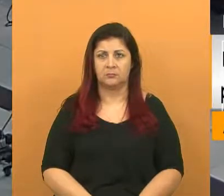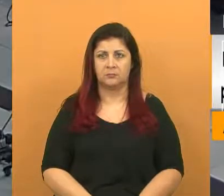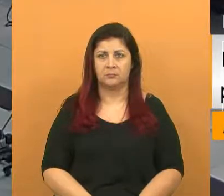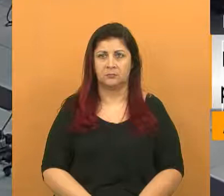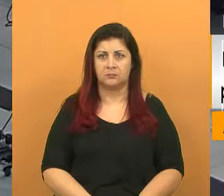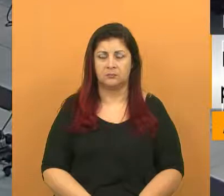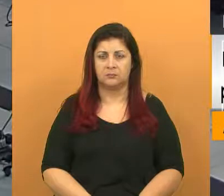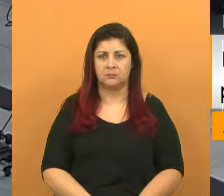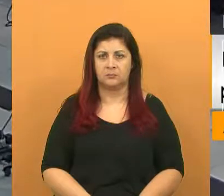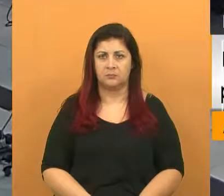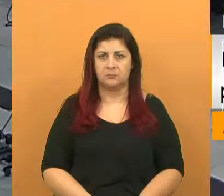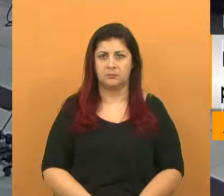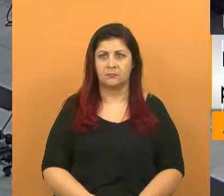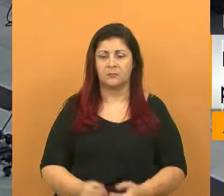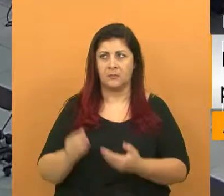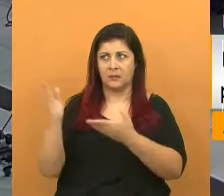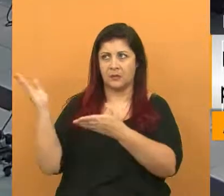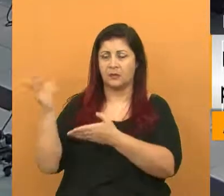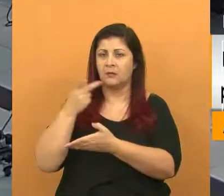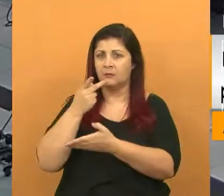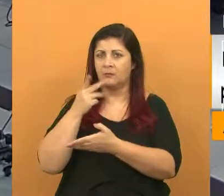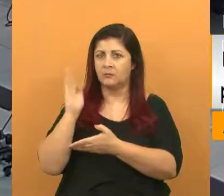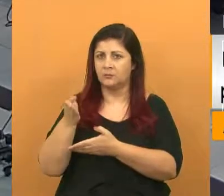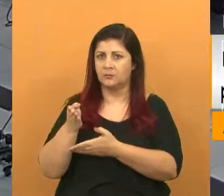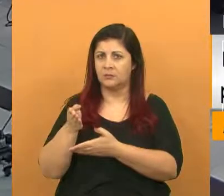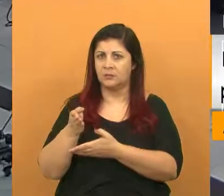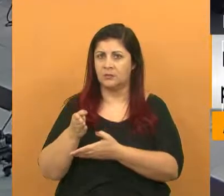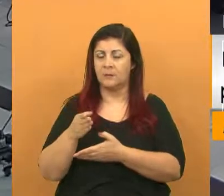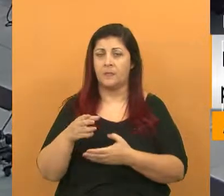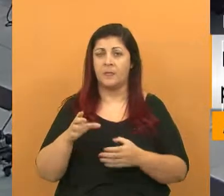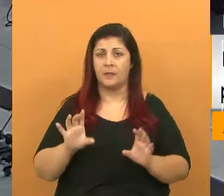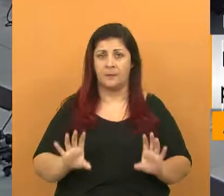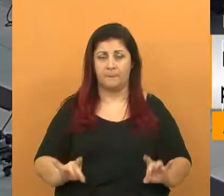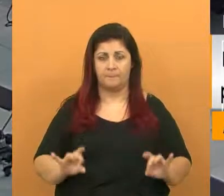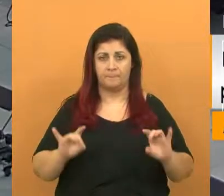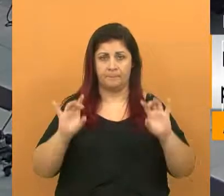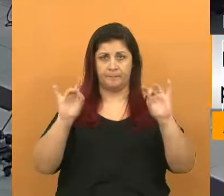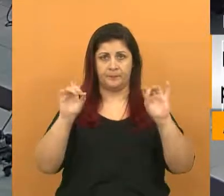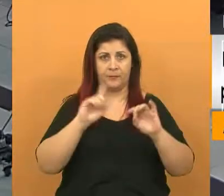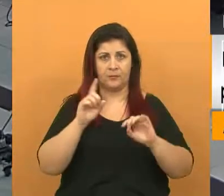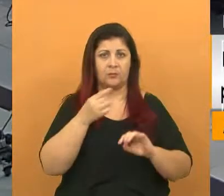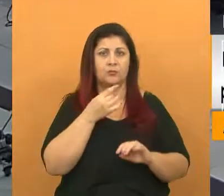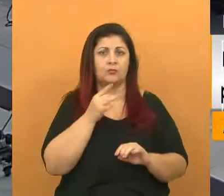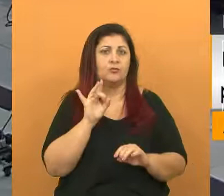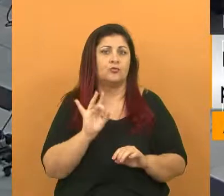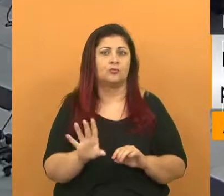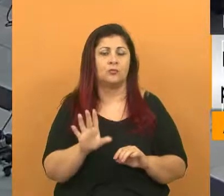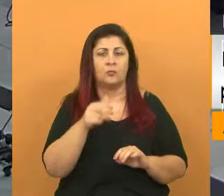Foi como comentei ali na tribuna agora, ele não é frequente, mas ele existe, sim.